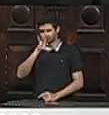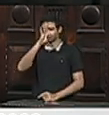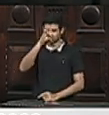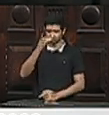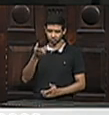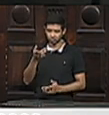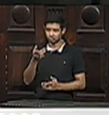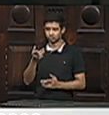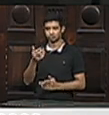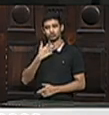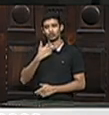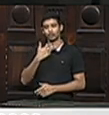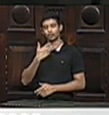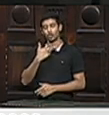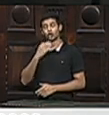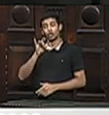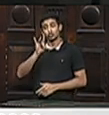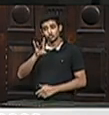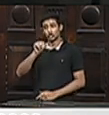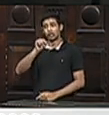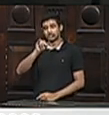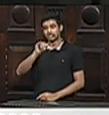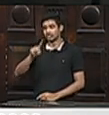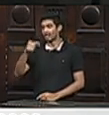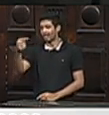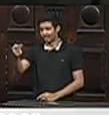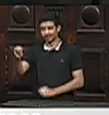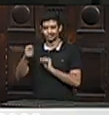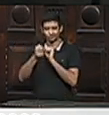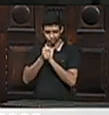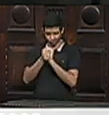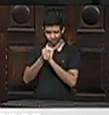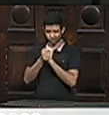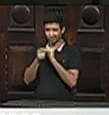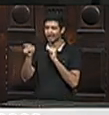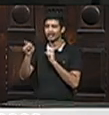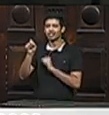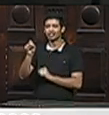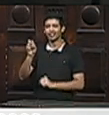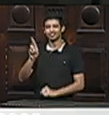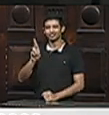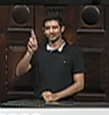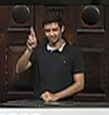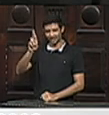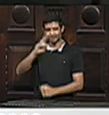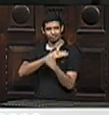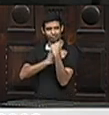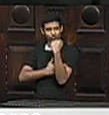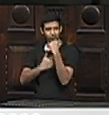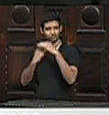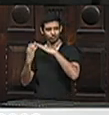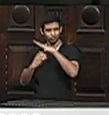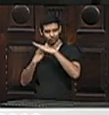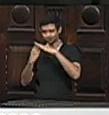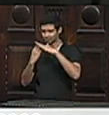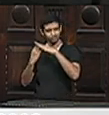eu entreguei ao deputado Edson Albertassi o meu voto divergente que eu iria proferir na CCJ.